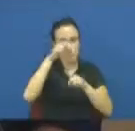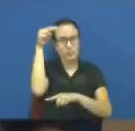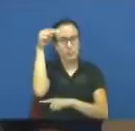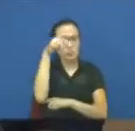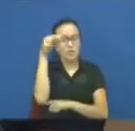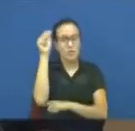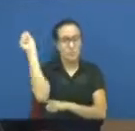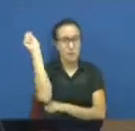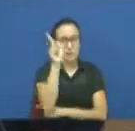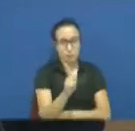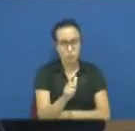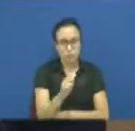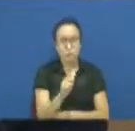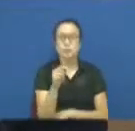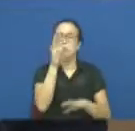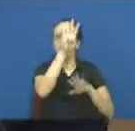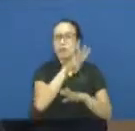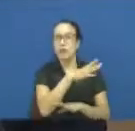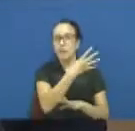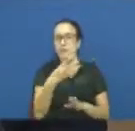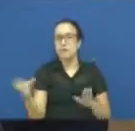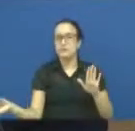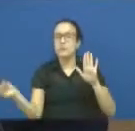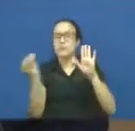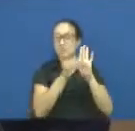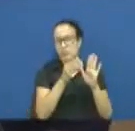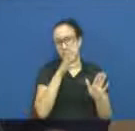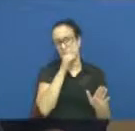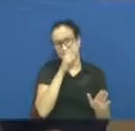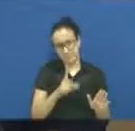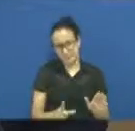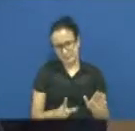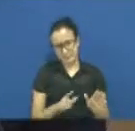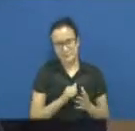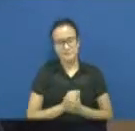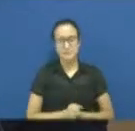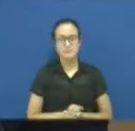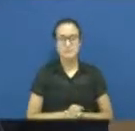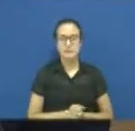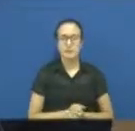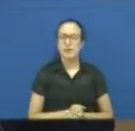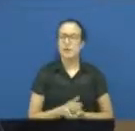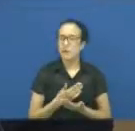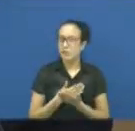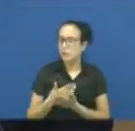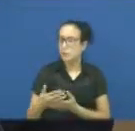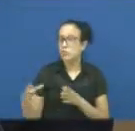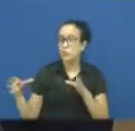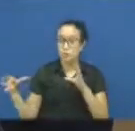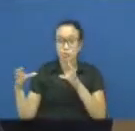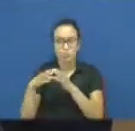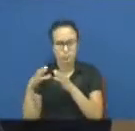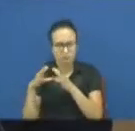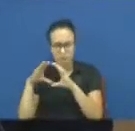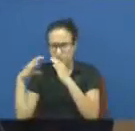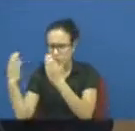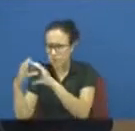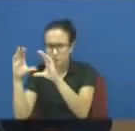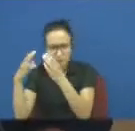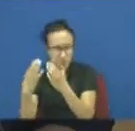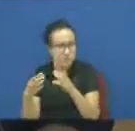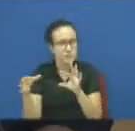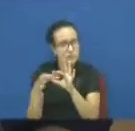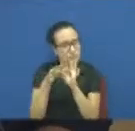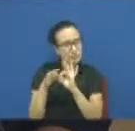de Limeira. Então, essa iniciativa da Winner, da Santa Casa,